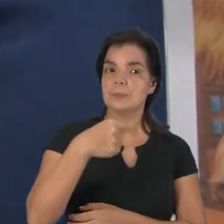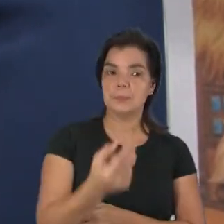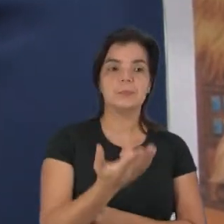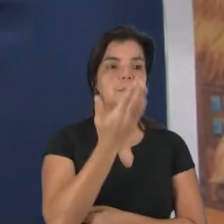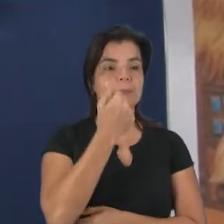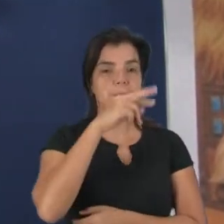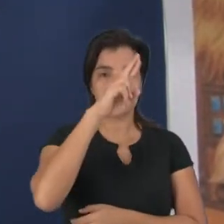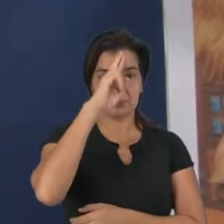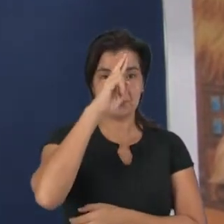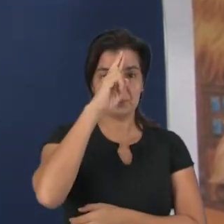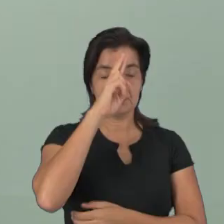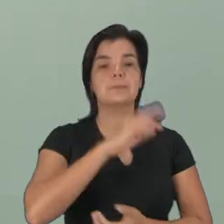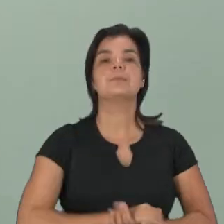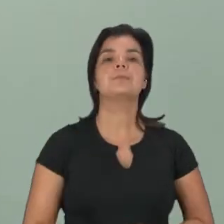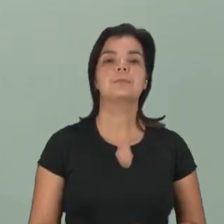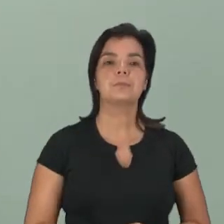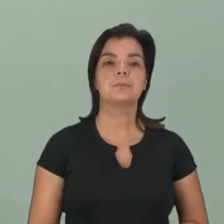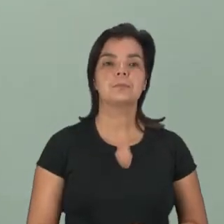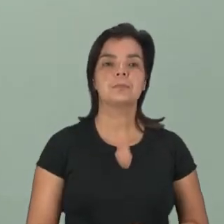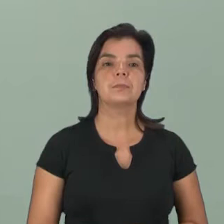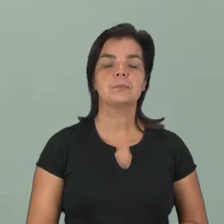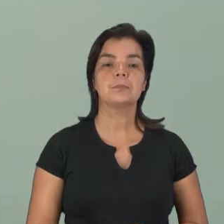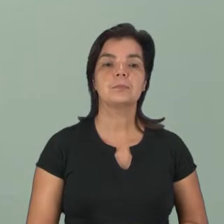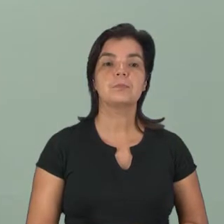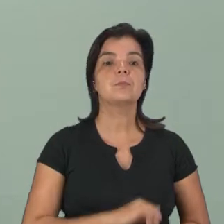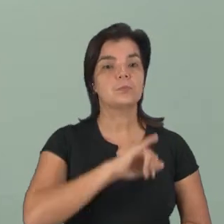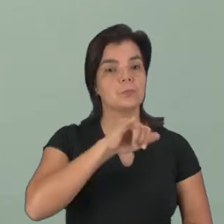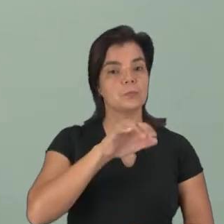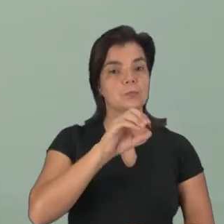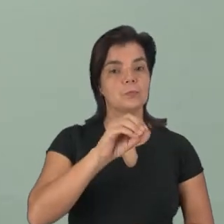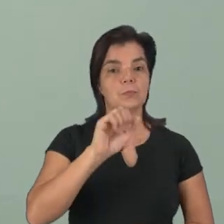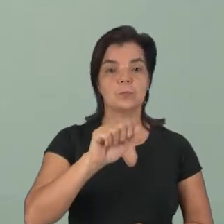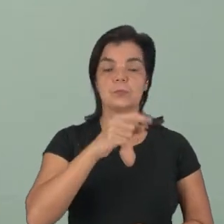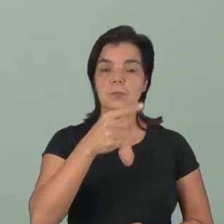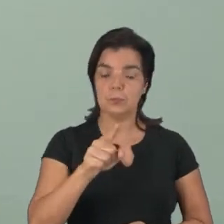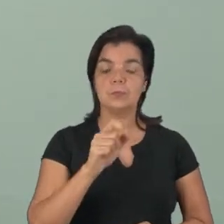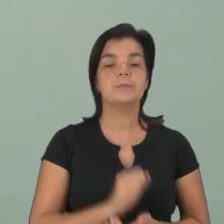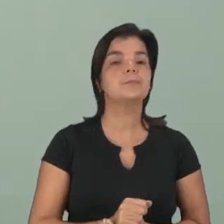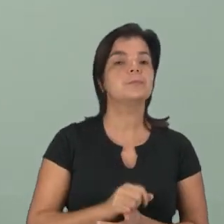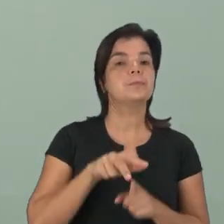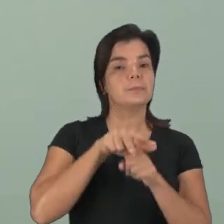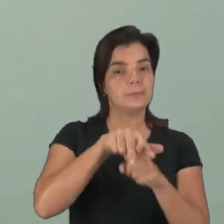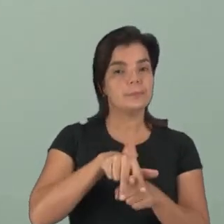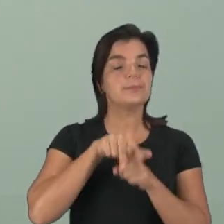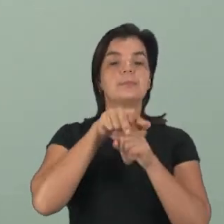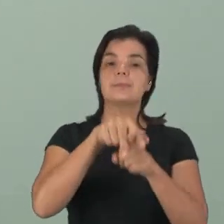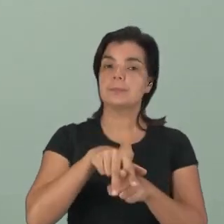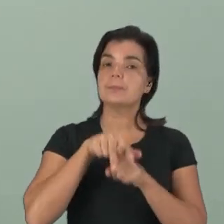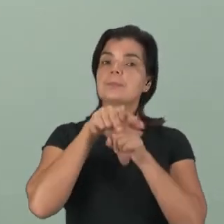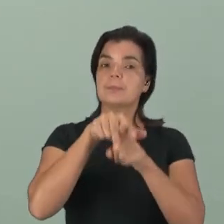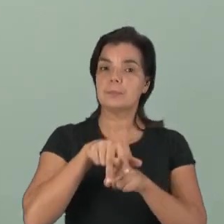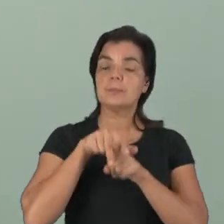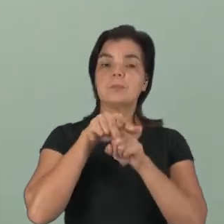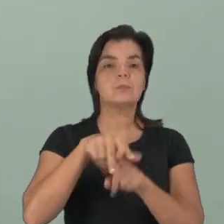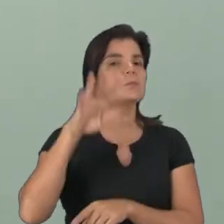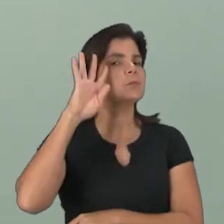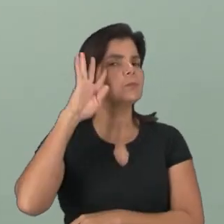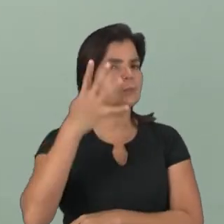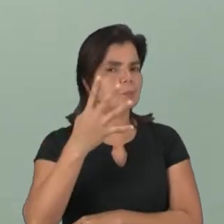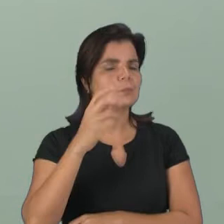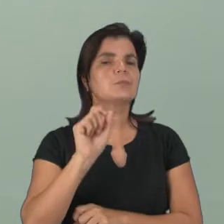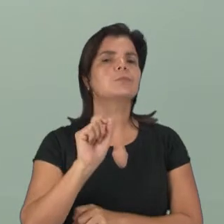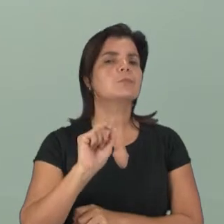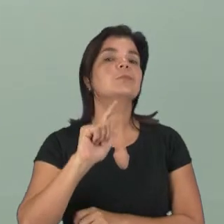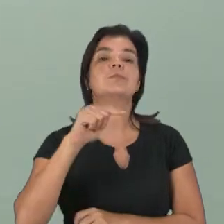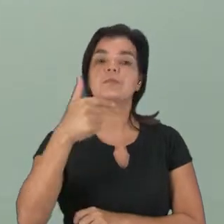do almoço e quando João andou bastante a cavalo ele decidiu